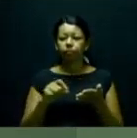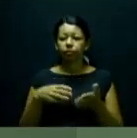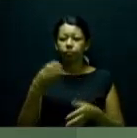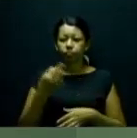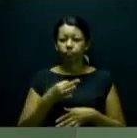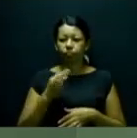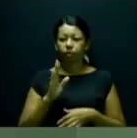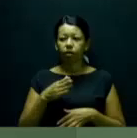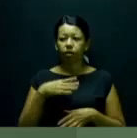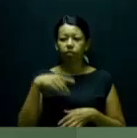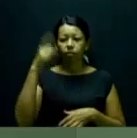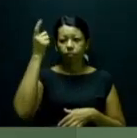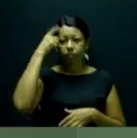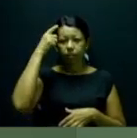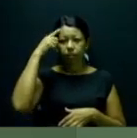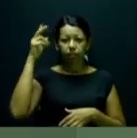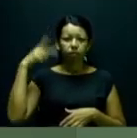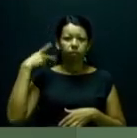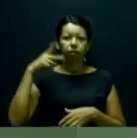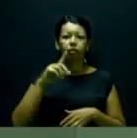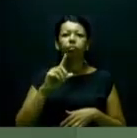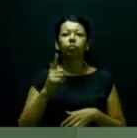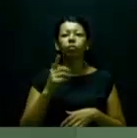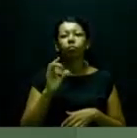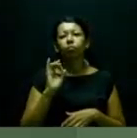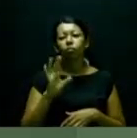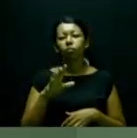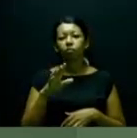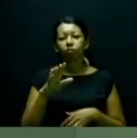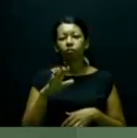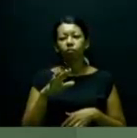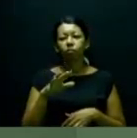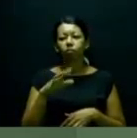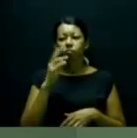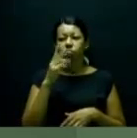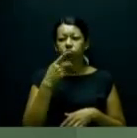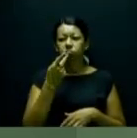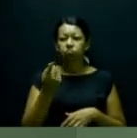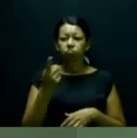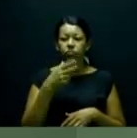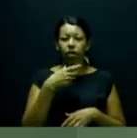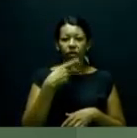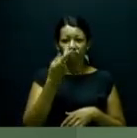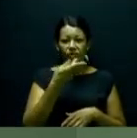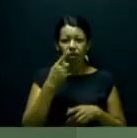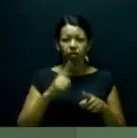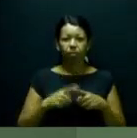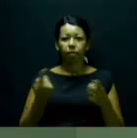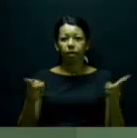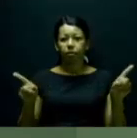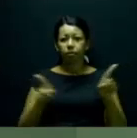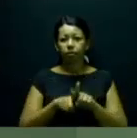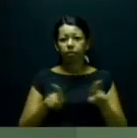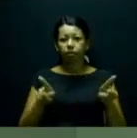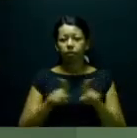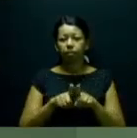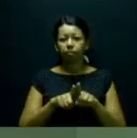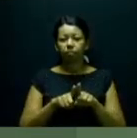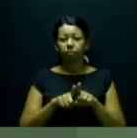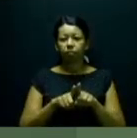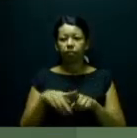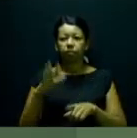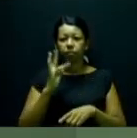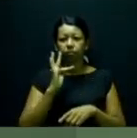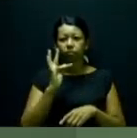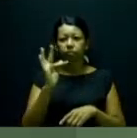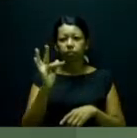Já estava pensando, vereador, não só registrar aqui a fala, como também em posterior requerimento,